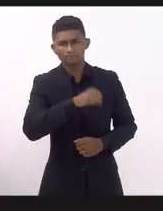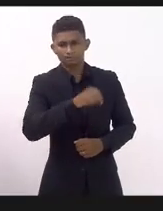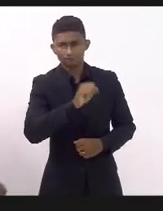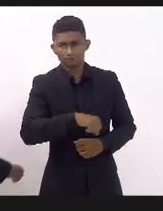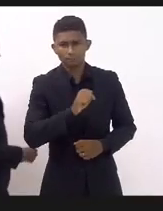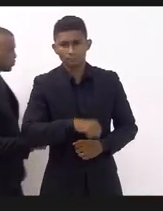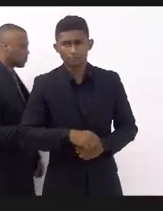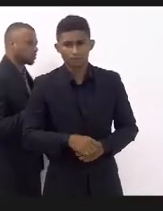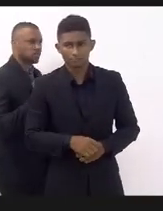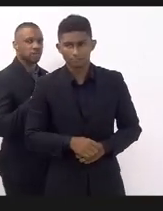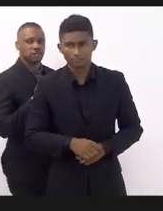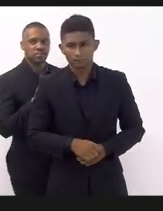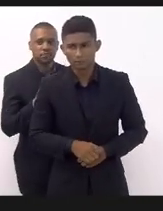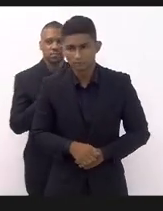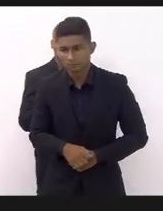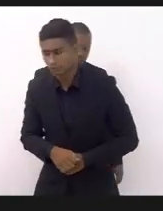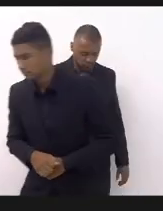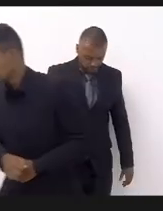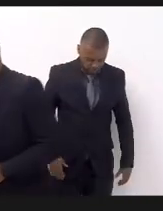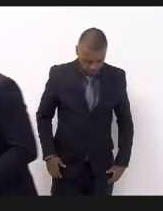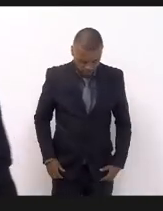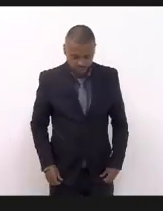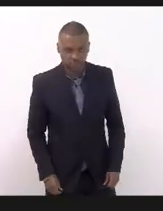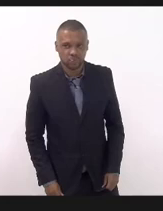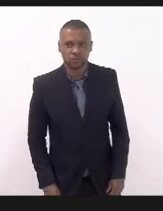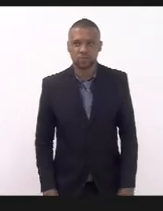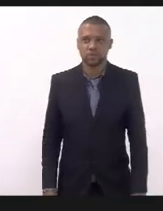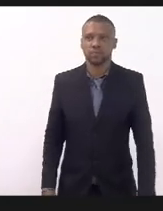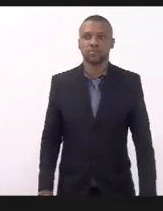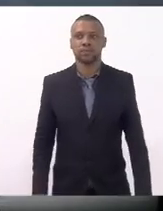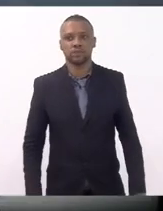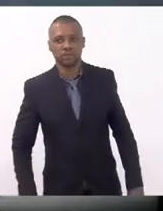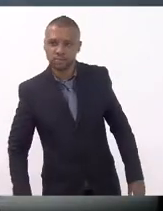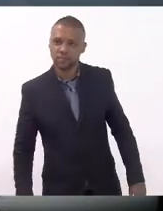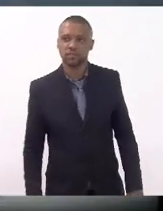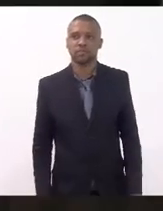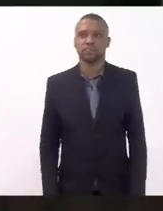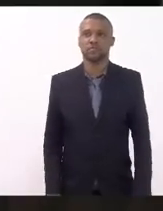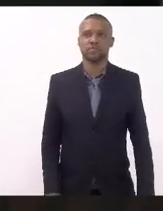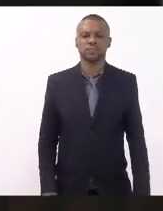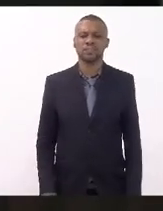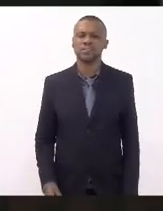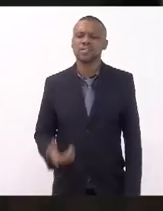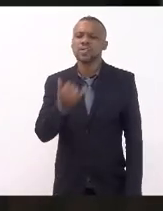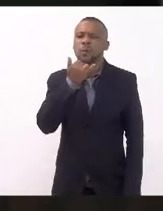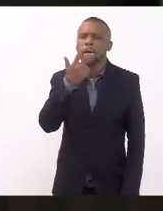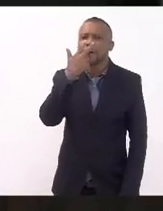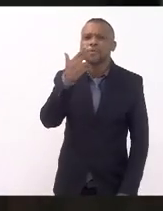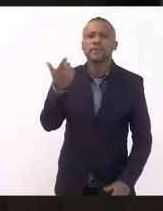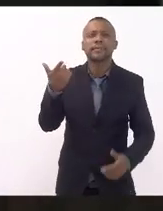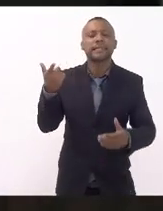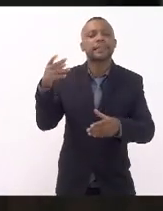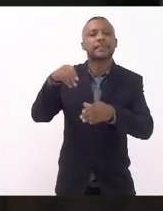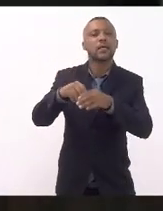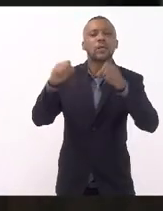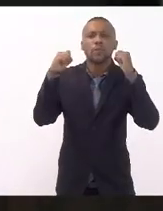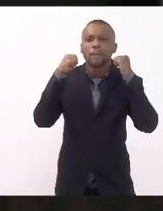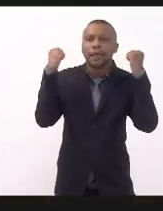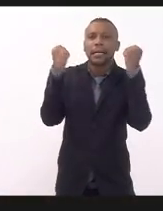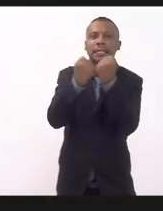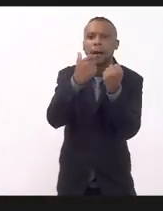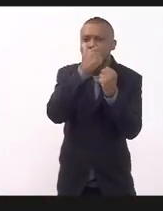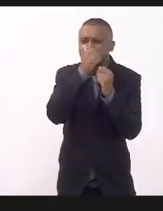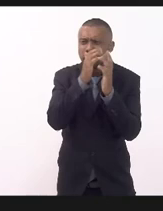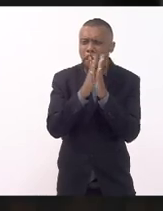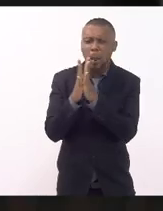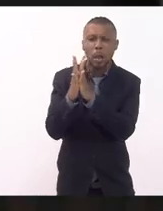a sensibilidade do deputado Luiz Paulo para a construção do projeto. Parece que você está no Maracanã vendo o jogo do Flamengo,